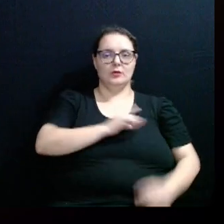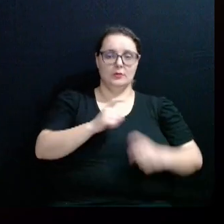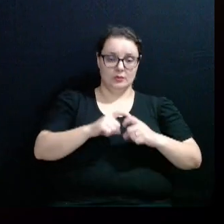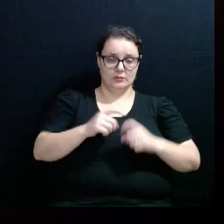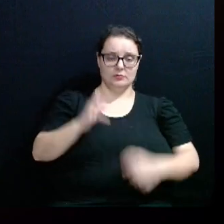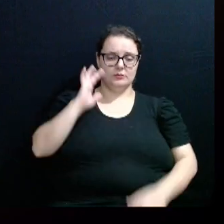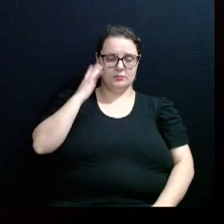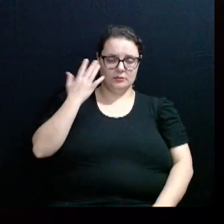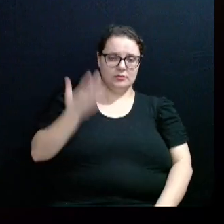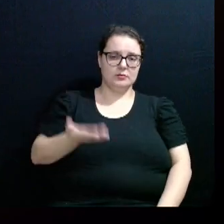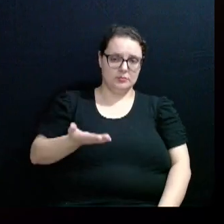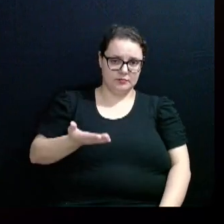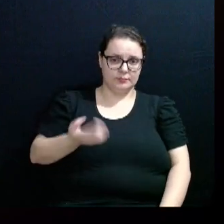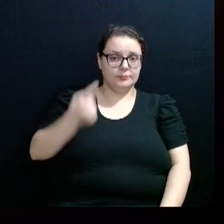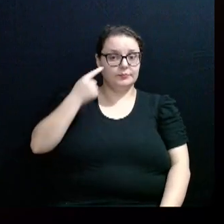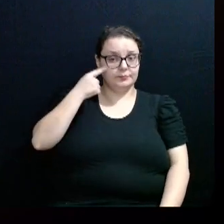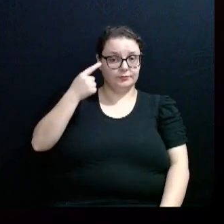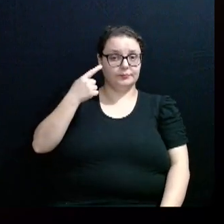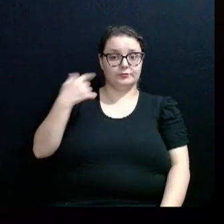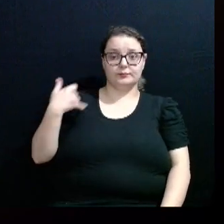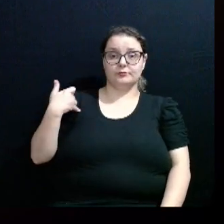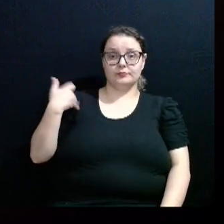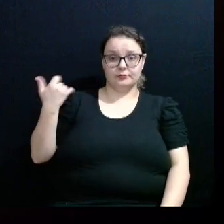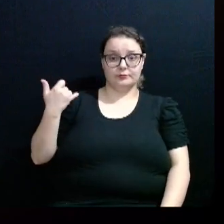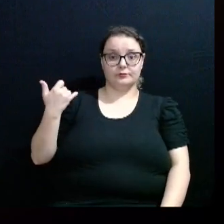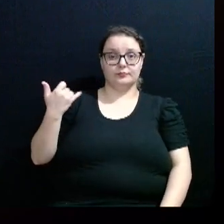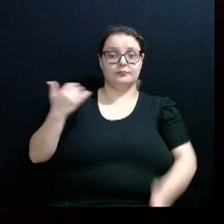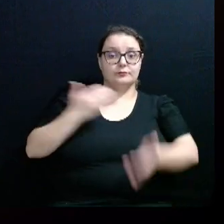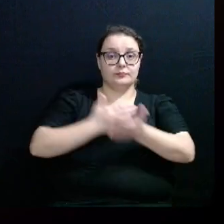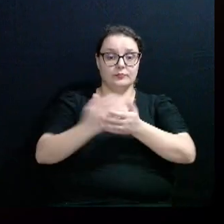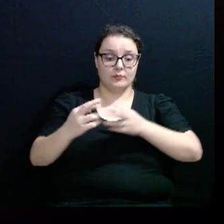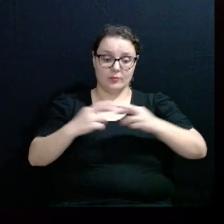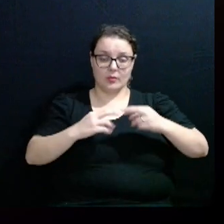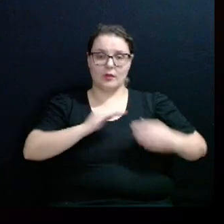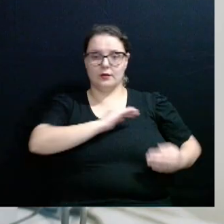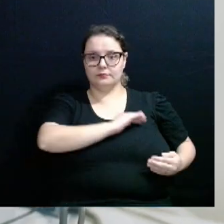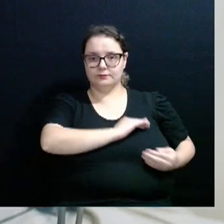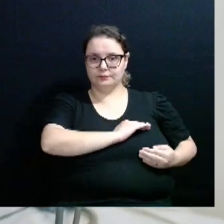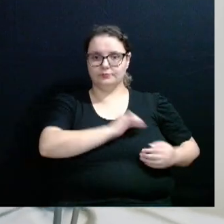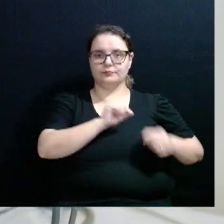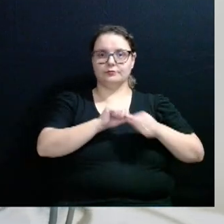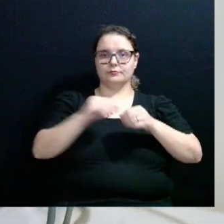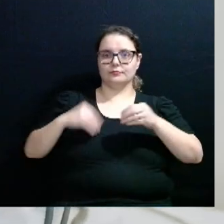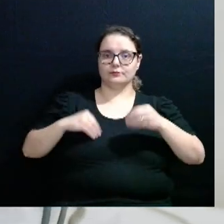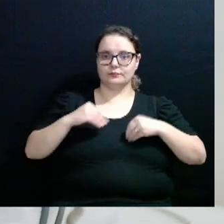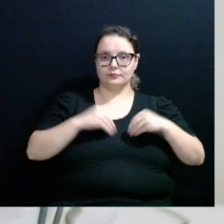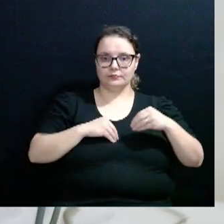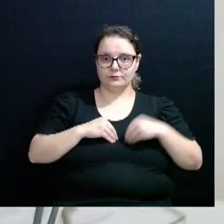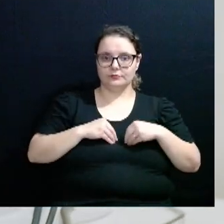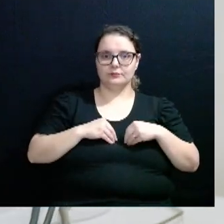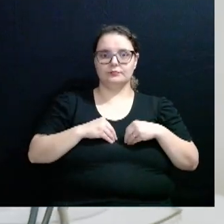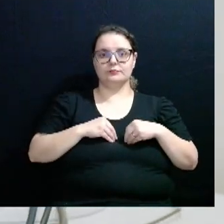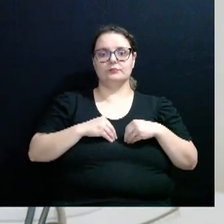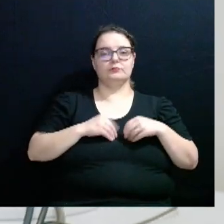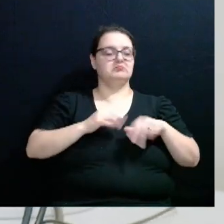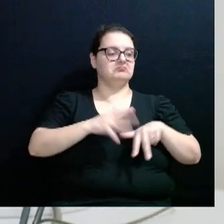ideal para se iniciar um rastreamento mamográfico, ou seja, fazer exames, mesmo que a paciente não tenha sintomas, a partir dos